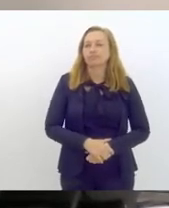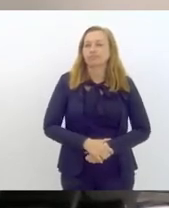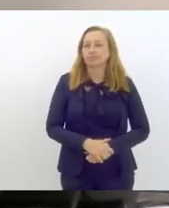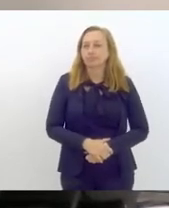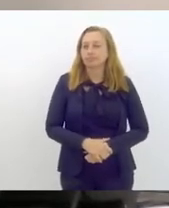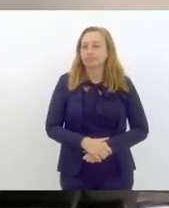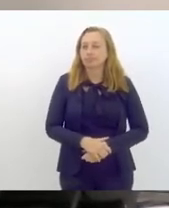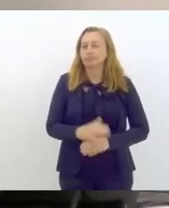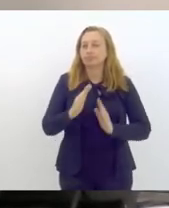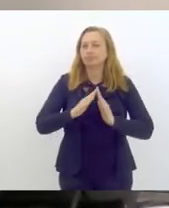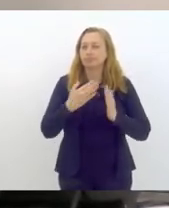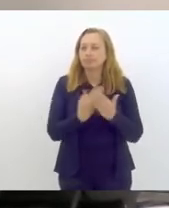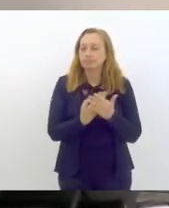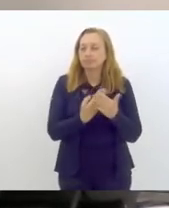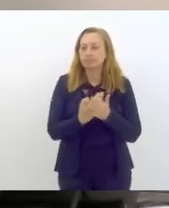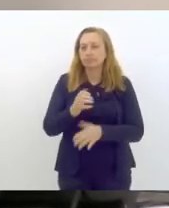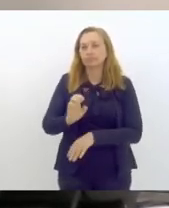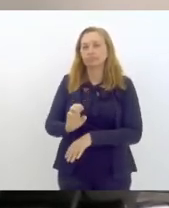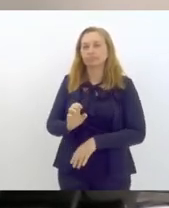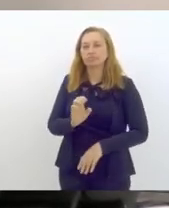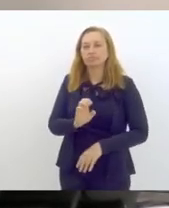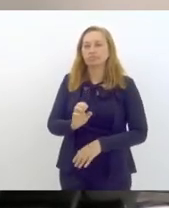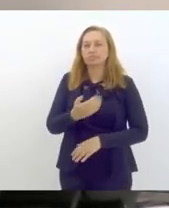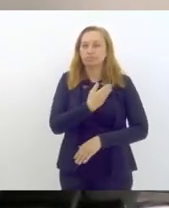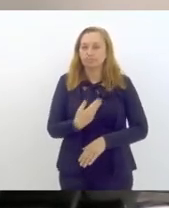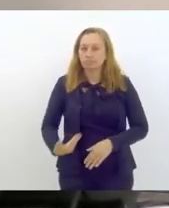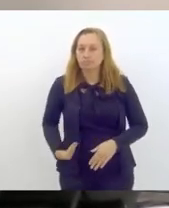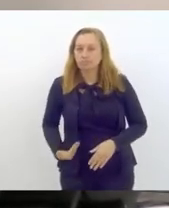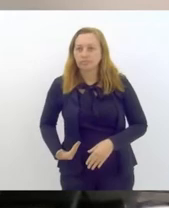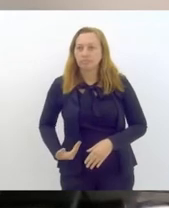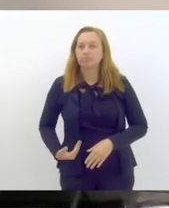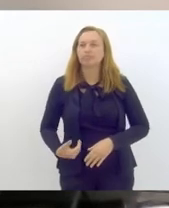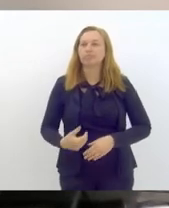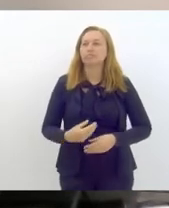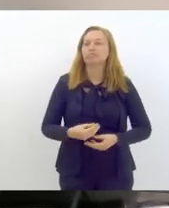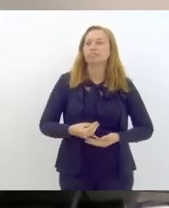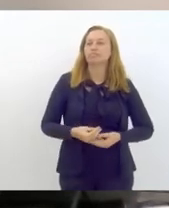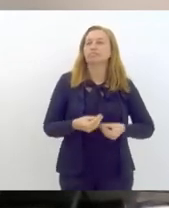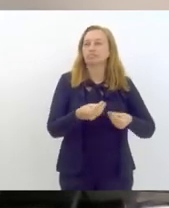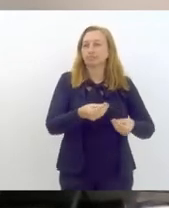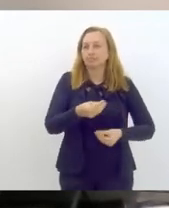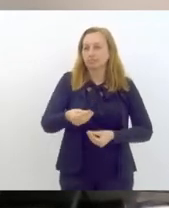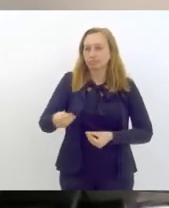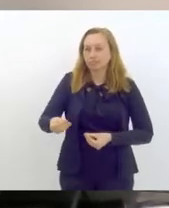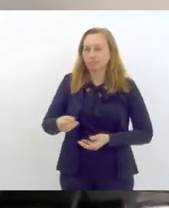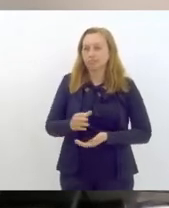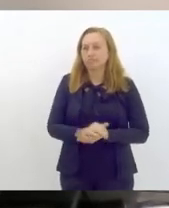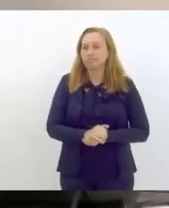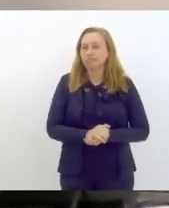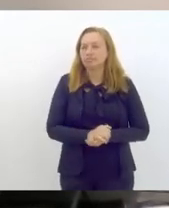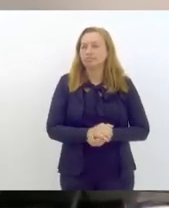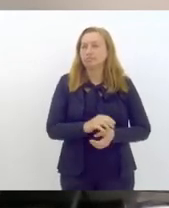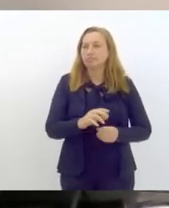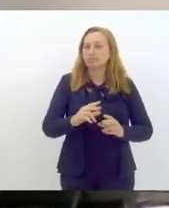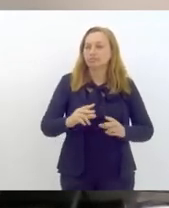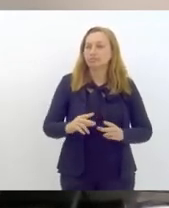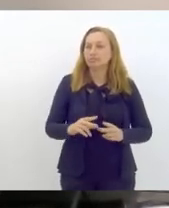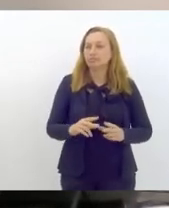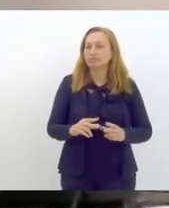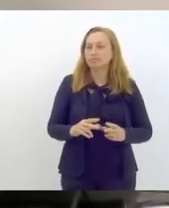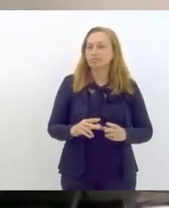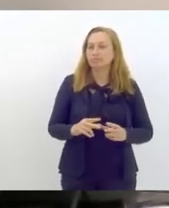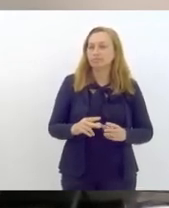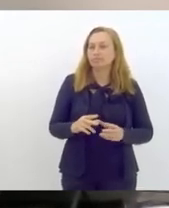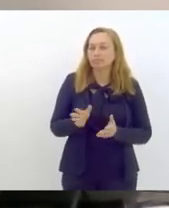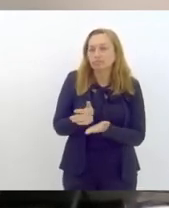as escolas públicas da rede estadual de ensino disponibilizem composteiras orgânicas para reaproveitamento de sobras